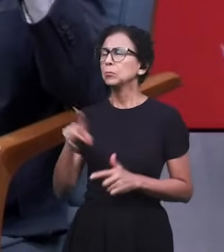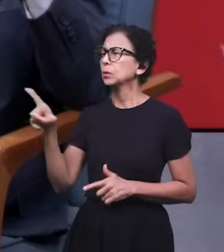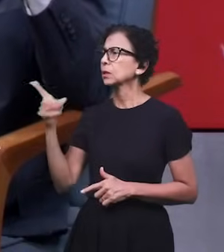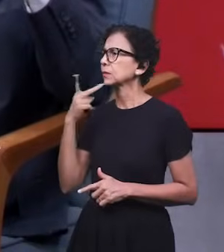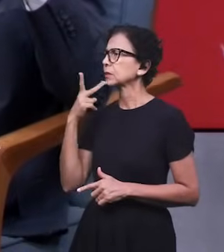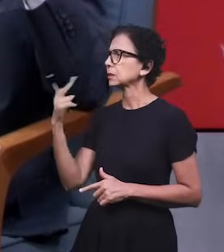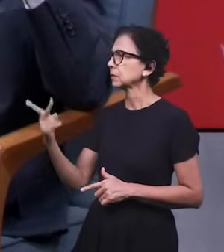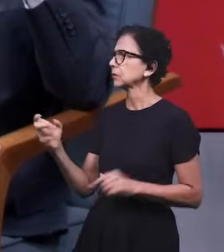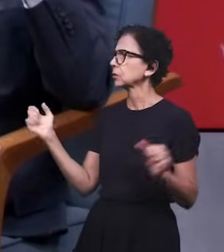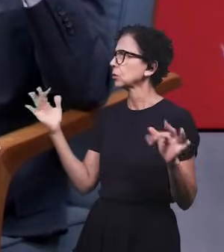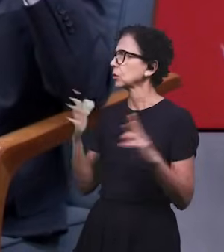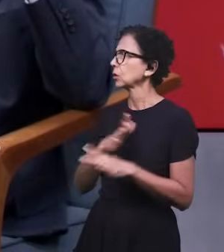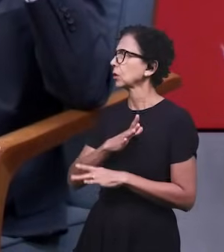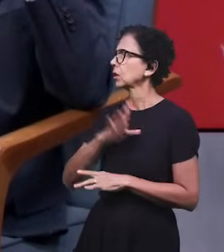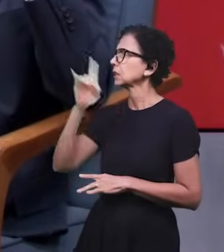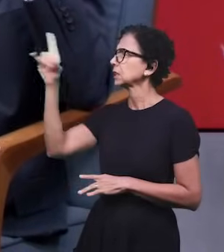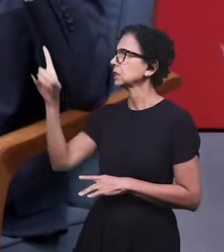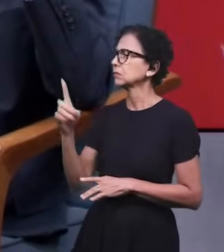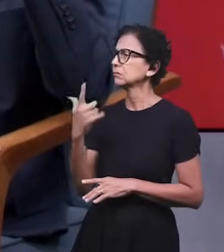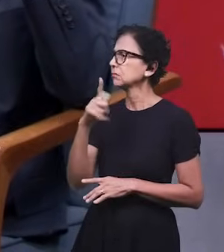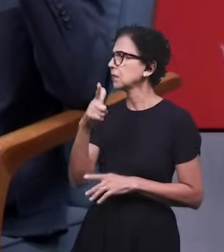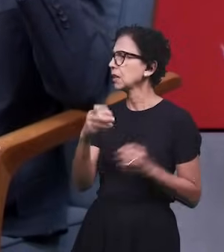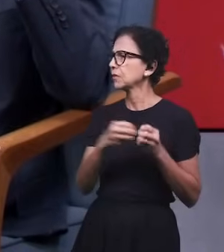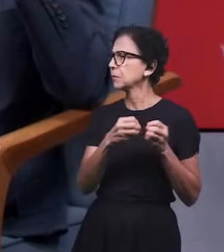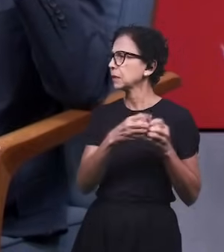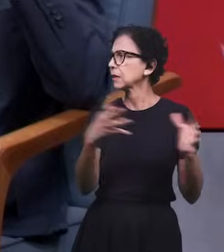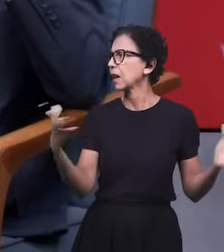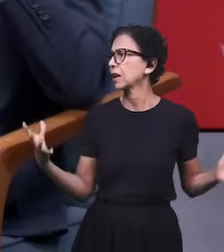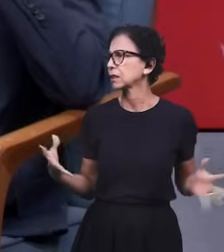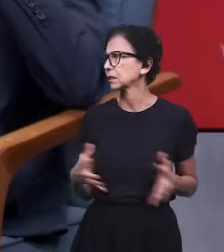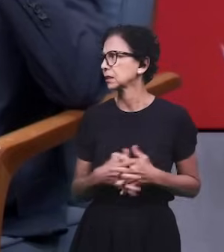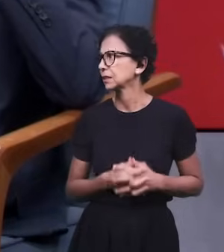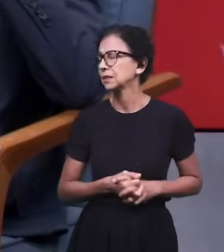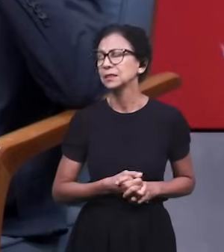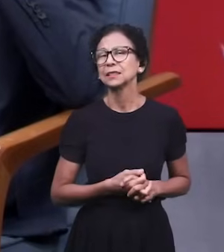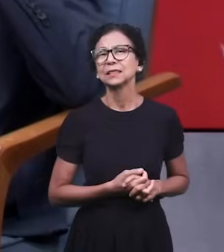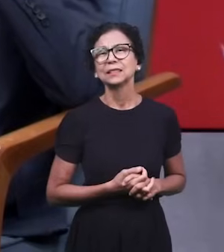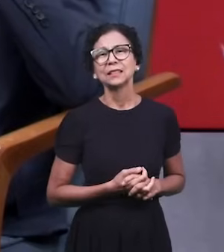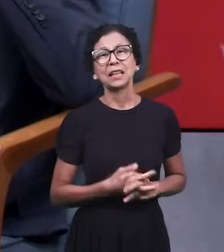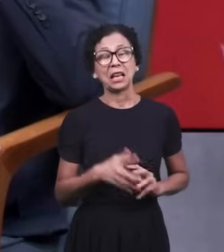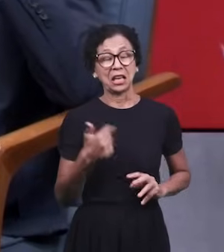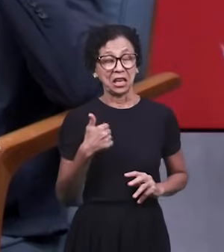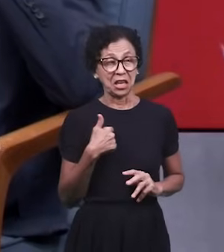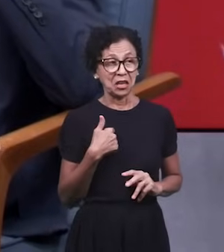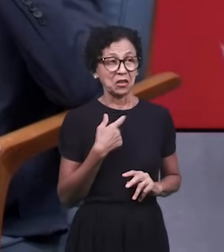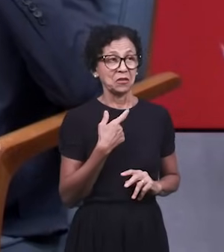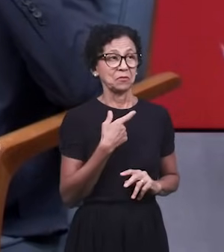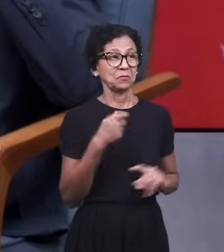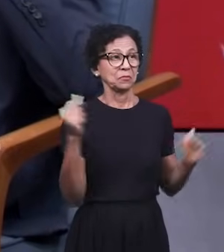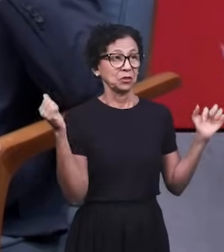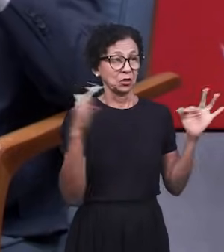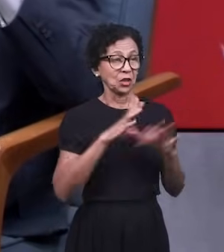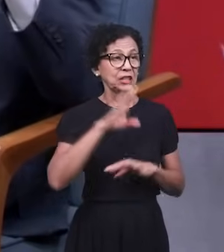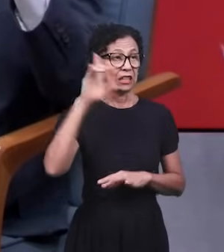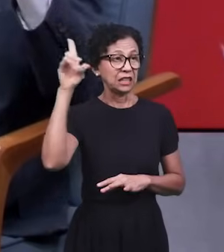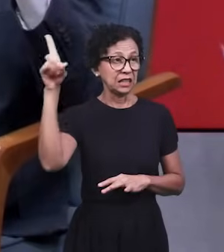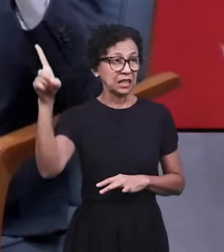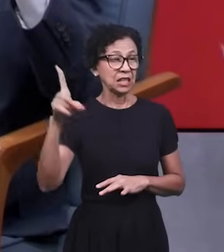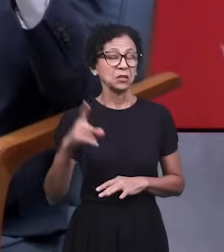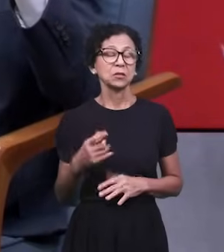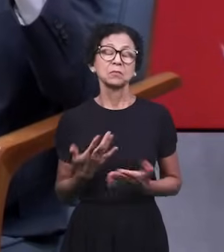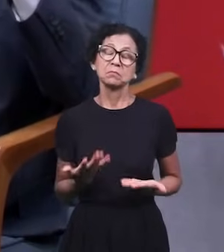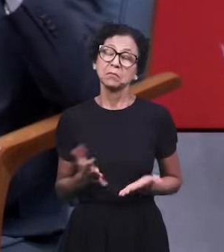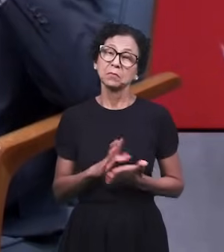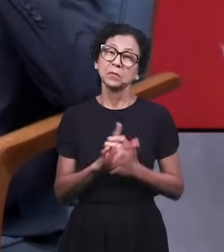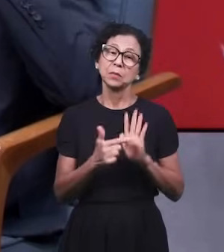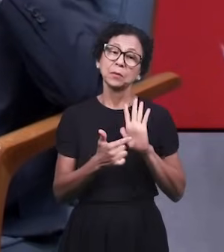que não houve nenhum milagre. E ela disse: eu dou glória a Deus porque a Bíblia diz que Israel